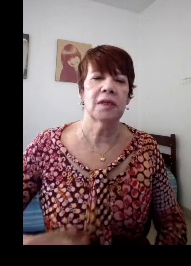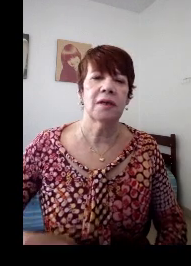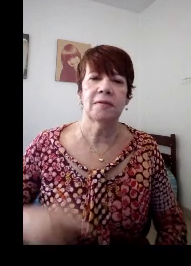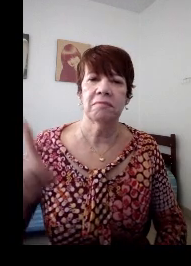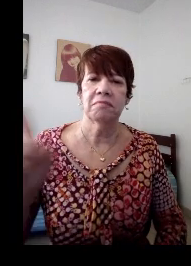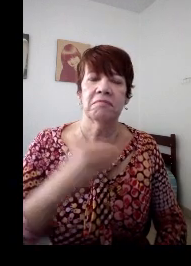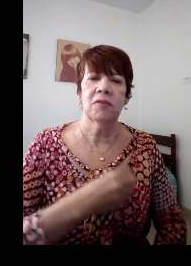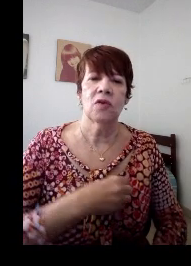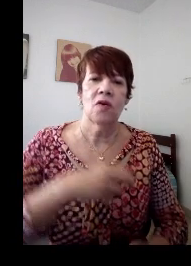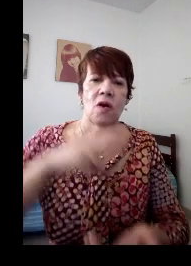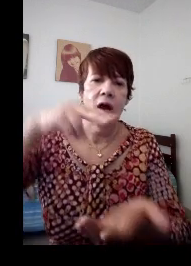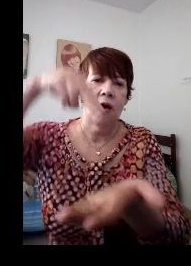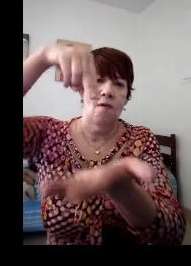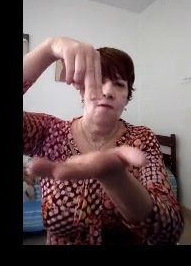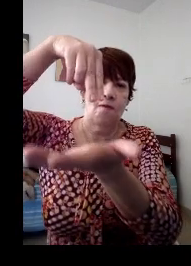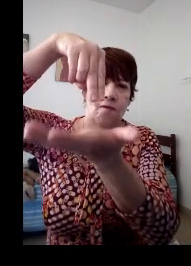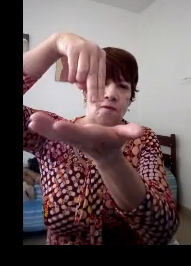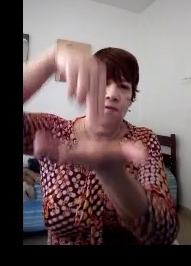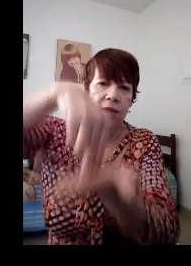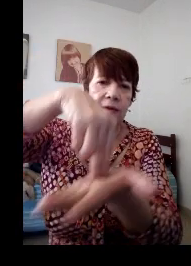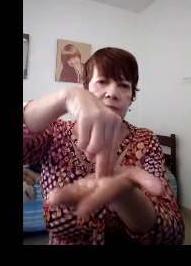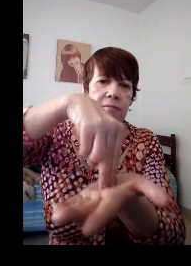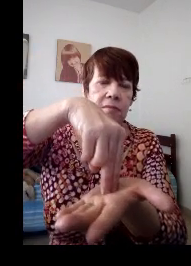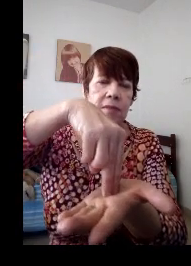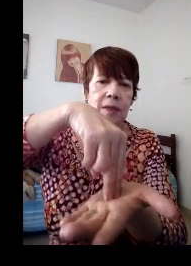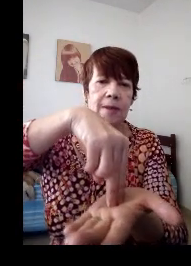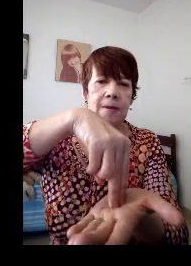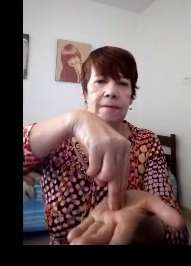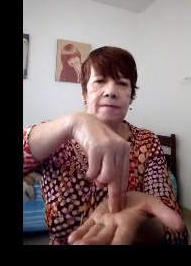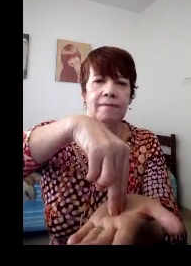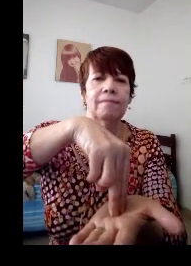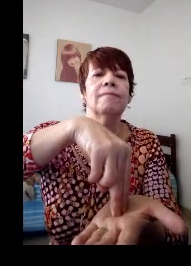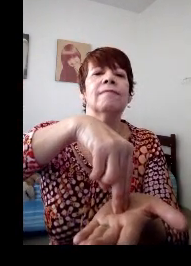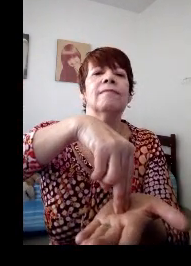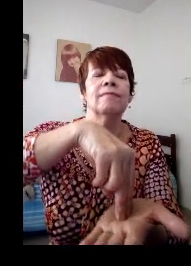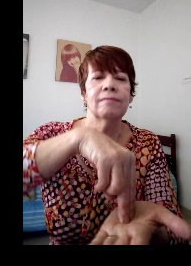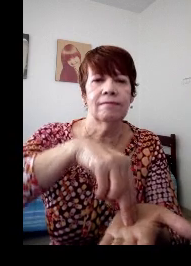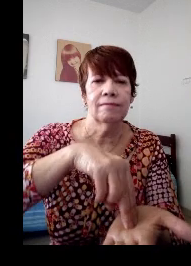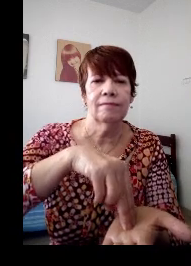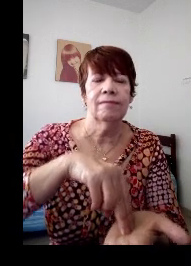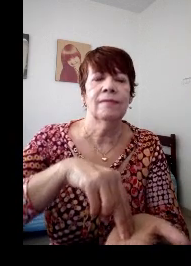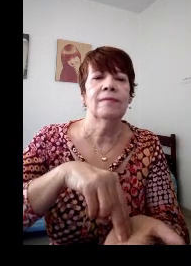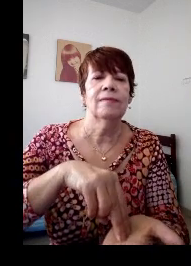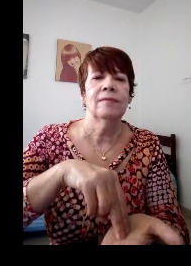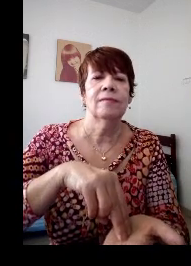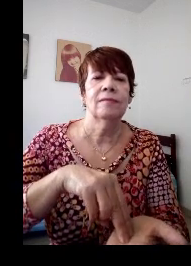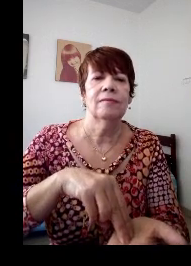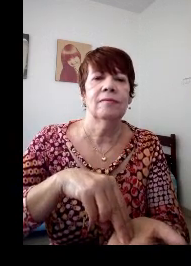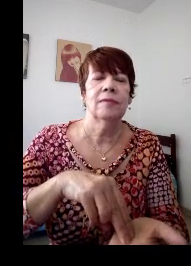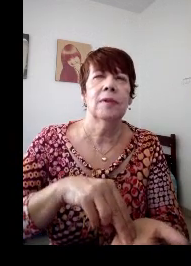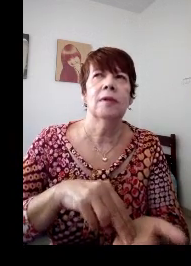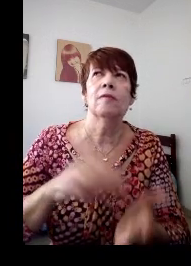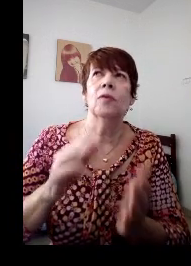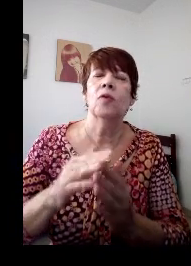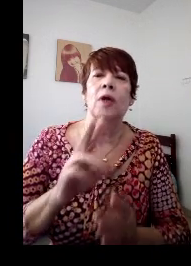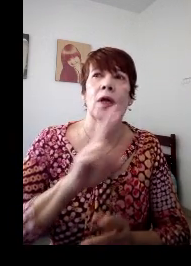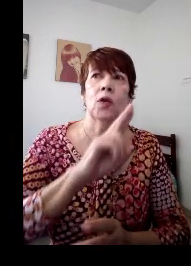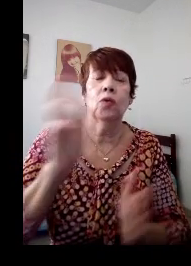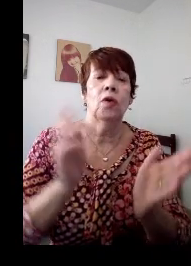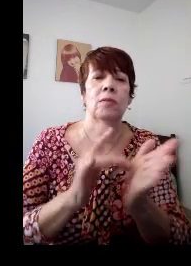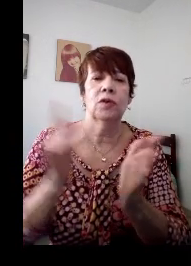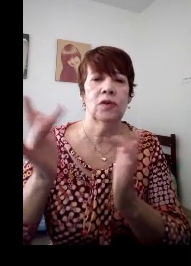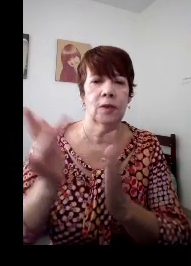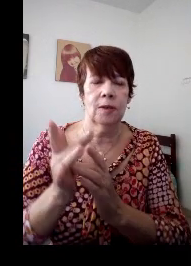Ele não pecou, né? Ele não pecou. Ele arriscou tudo. Ele falou: em nome